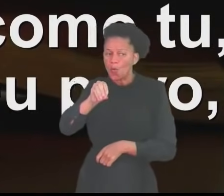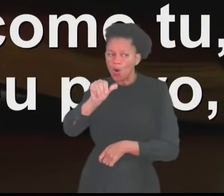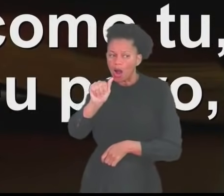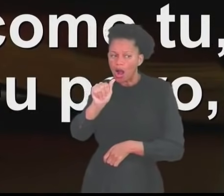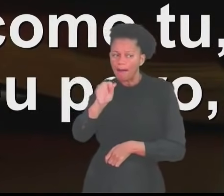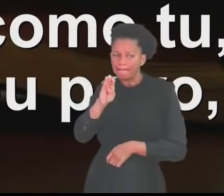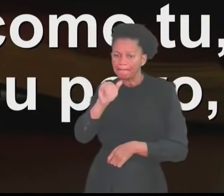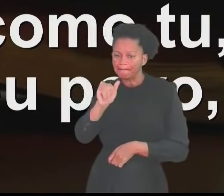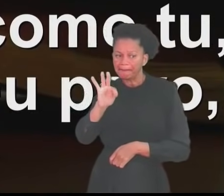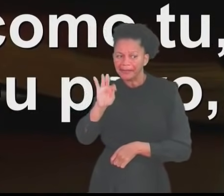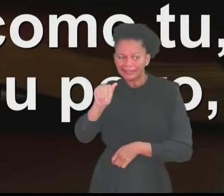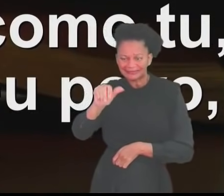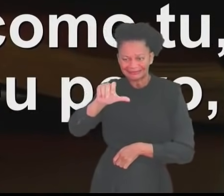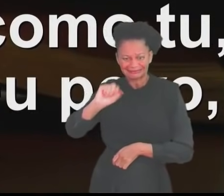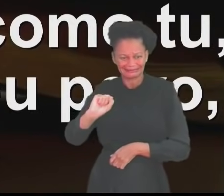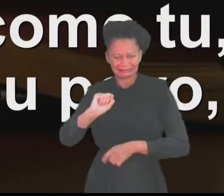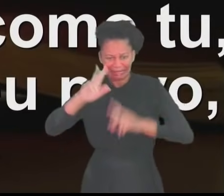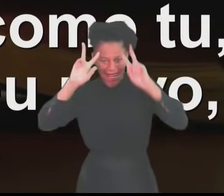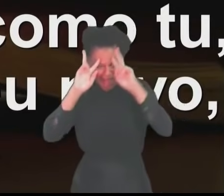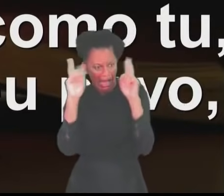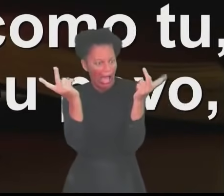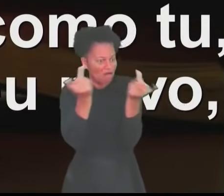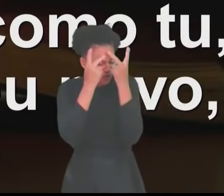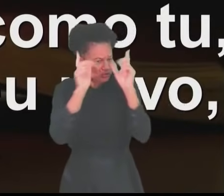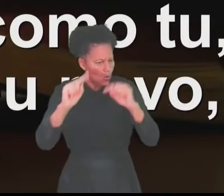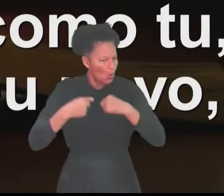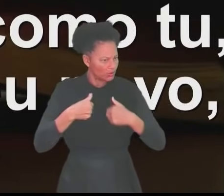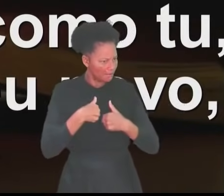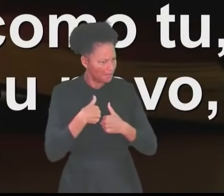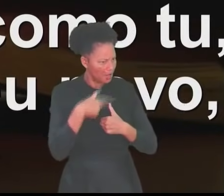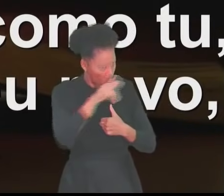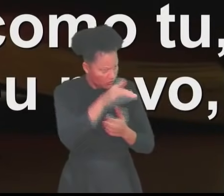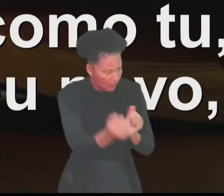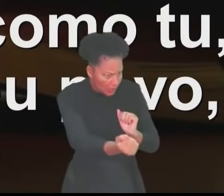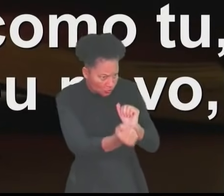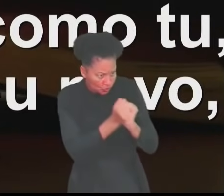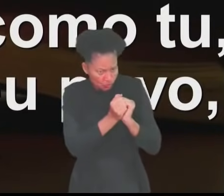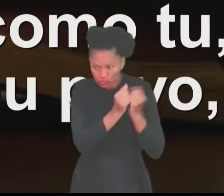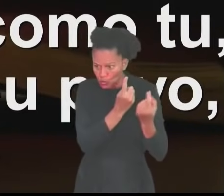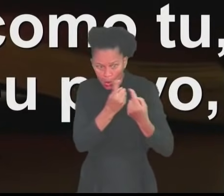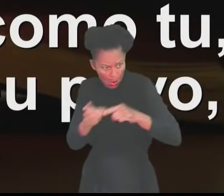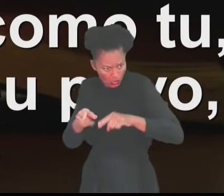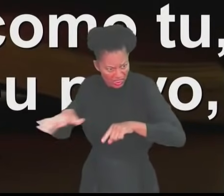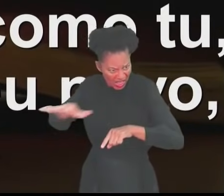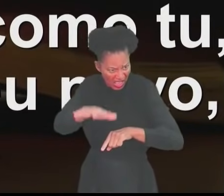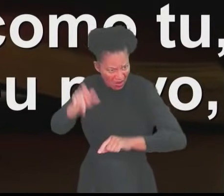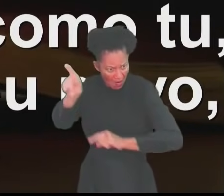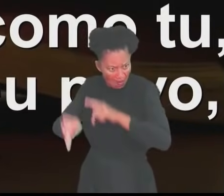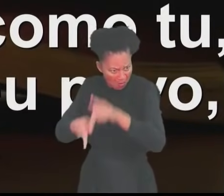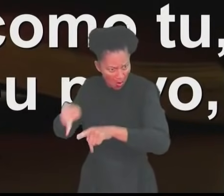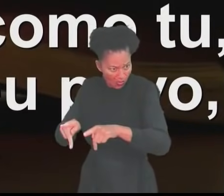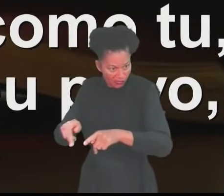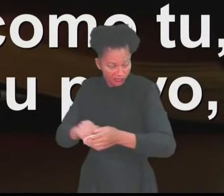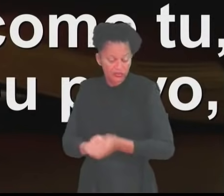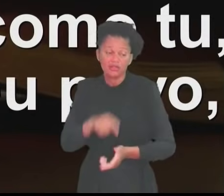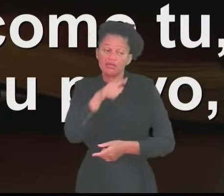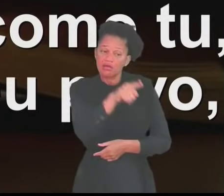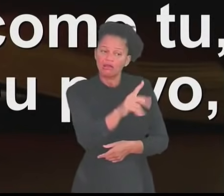tu comigo à guerra contra os Moabitas? E disse